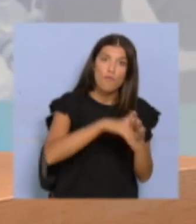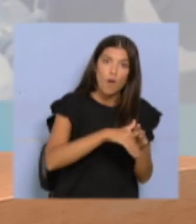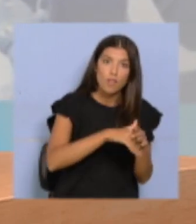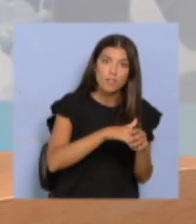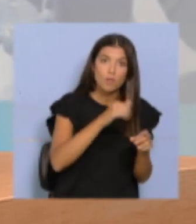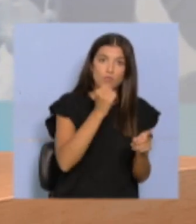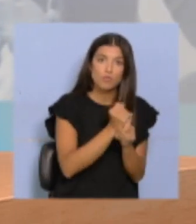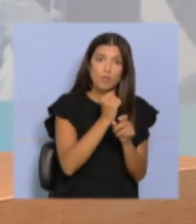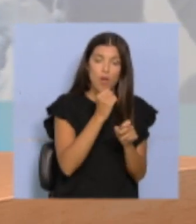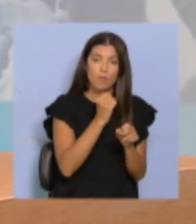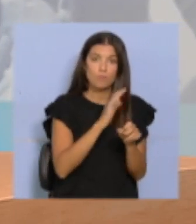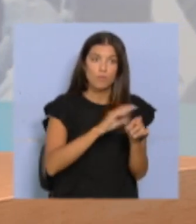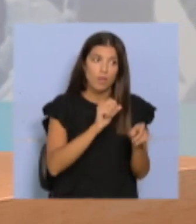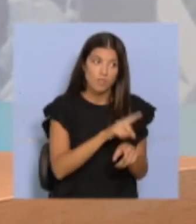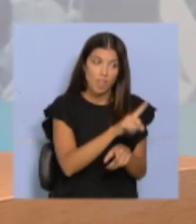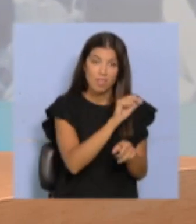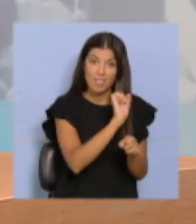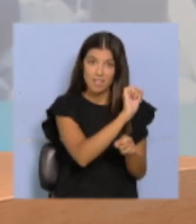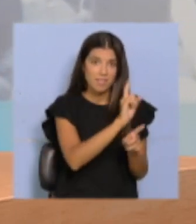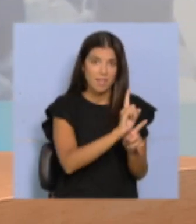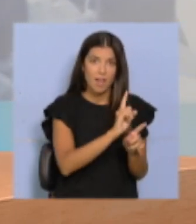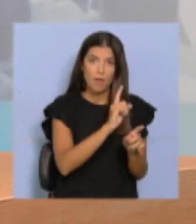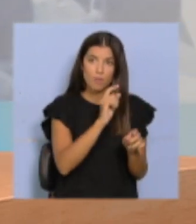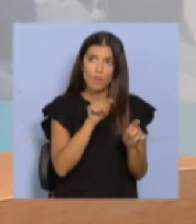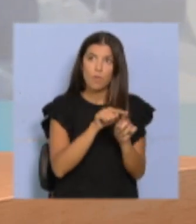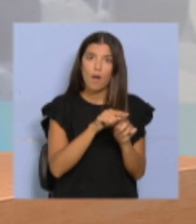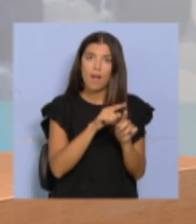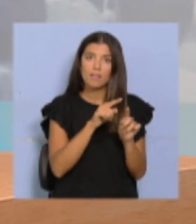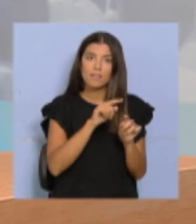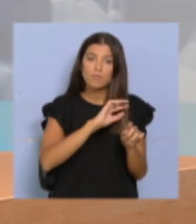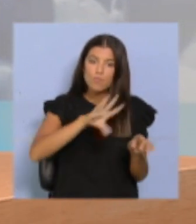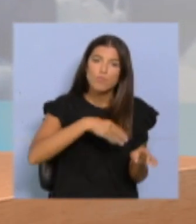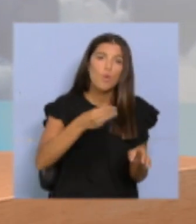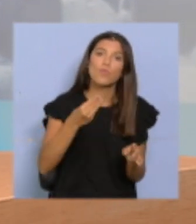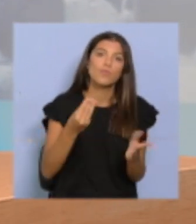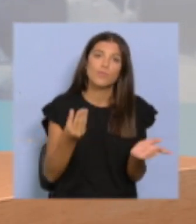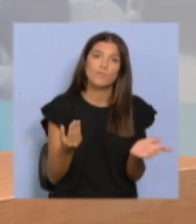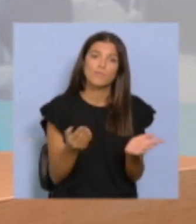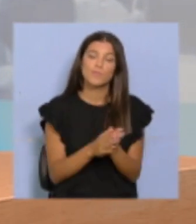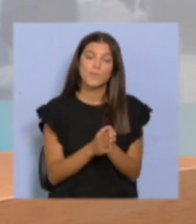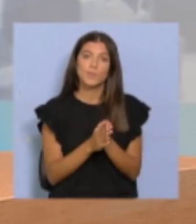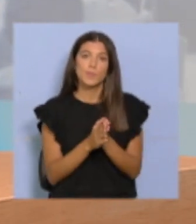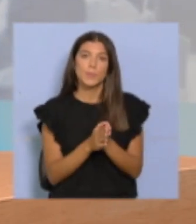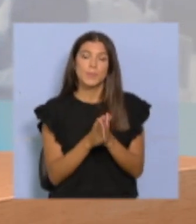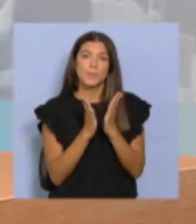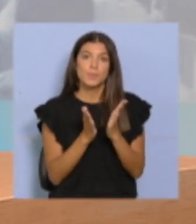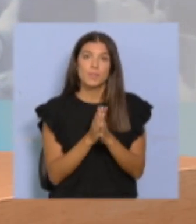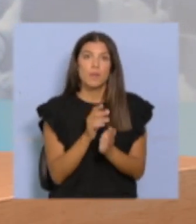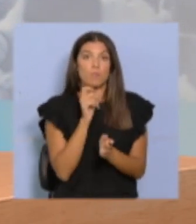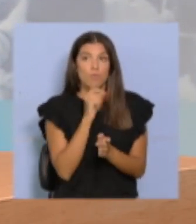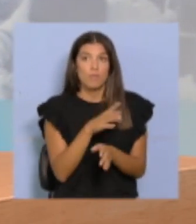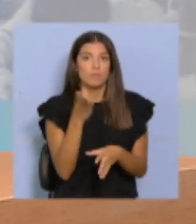que vai acontecer ao mundo com a eleição que está nas mãos deles. E podemos